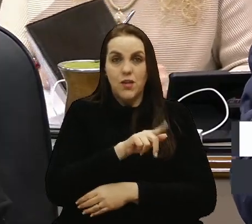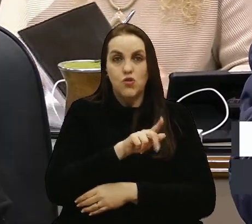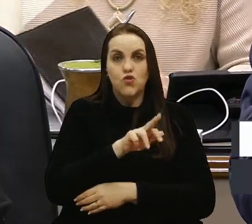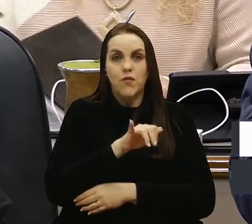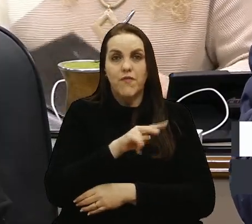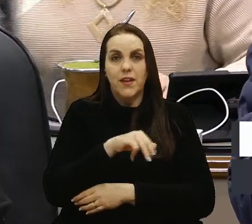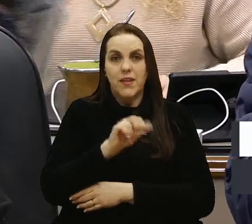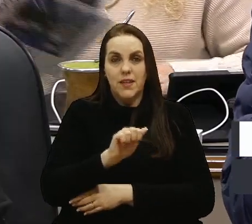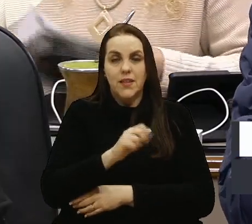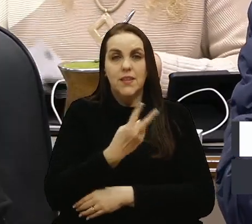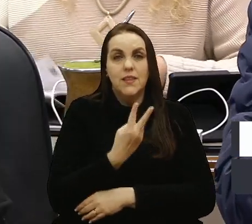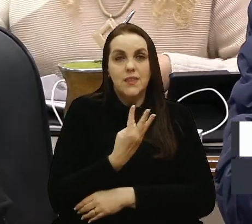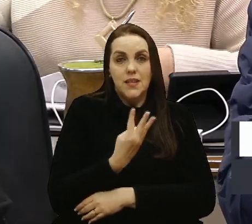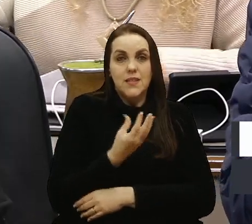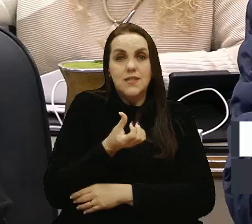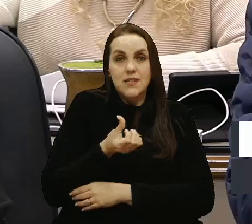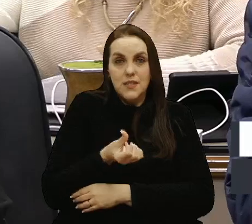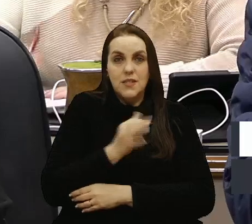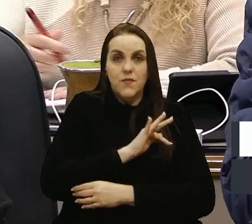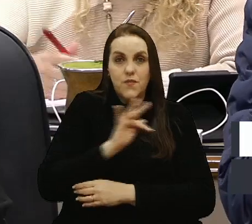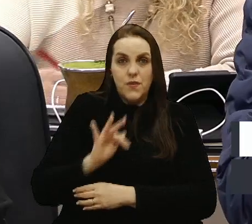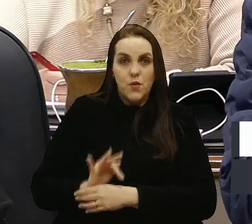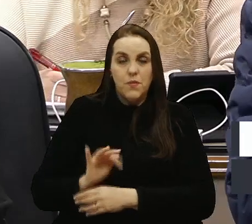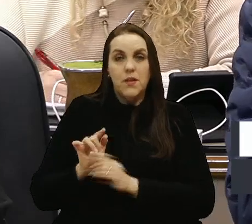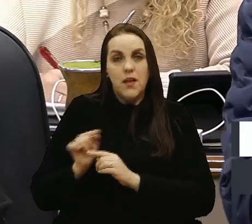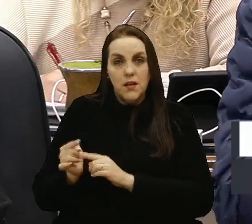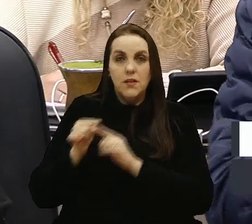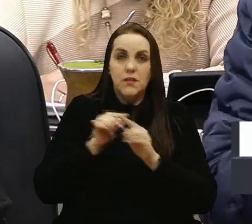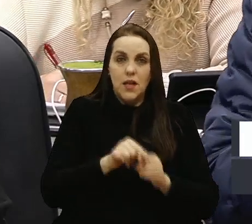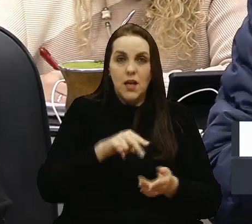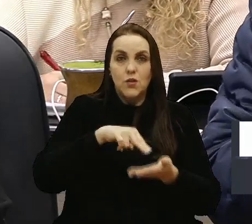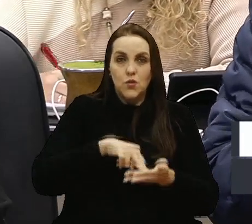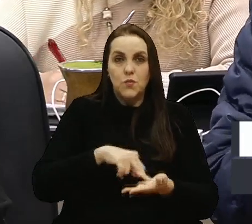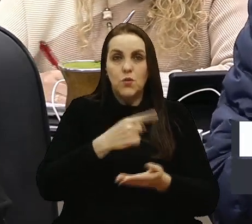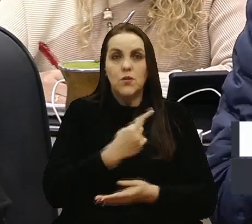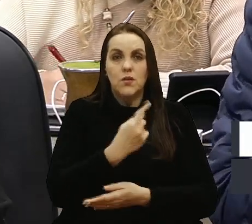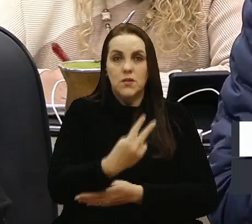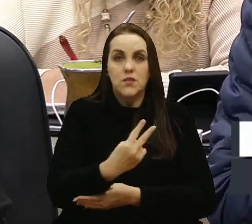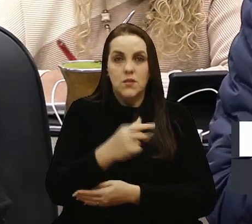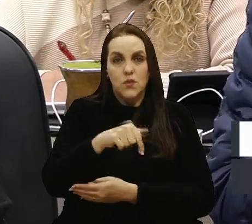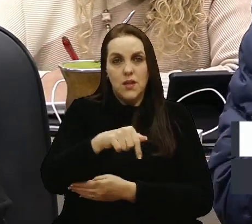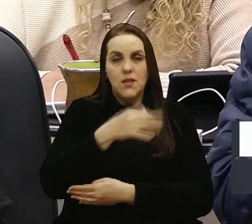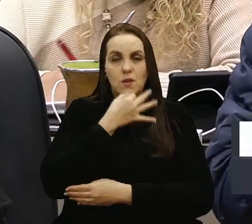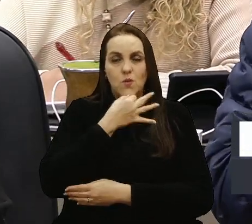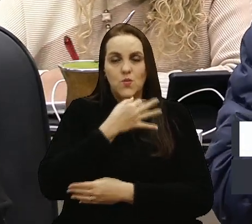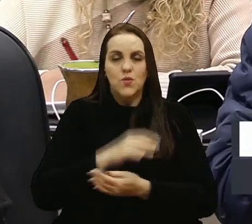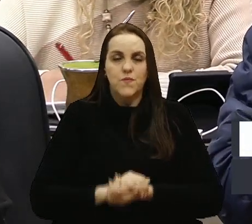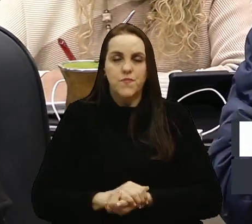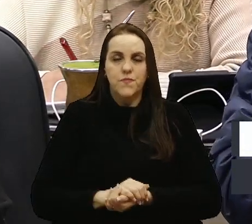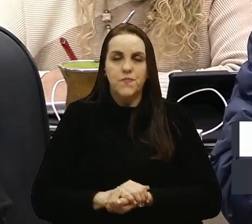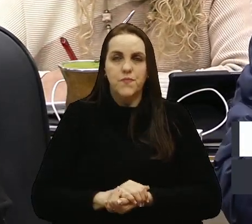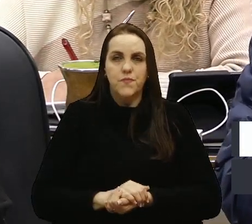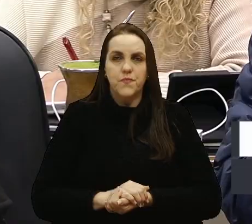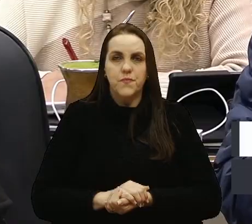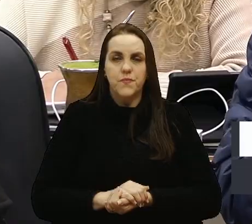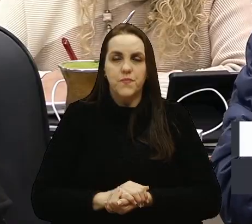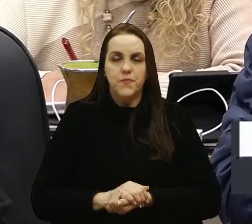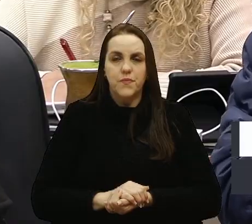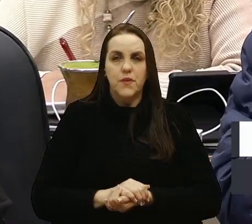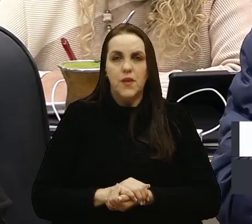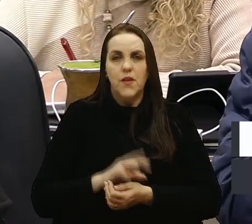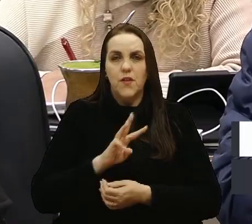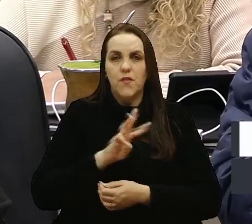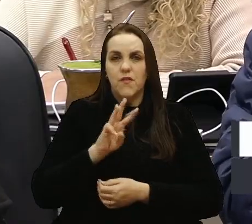do 36º Batalhão Farroupilha e assume o 12º Batalhão aqui em Caxias do Sul, o Coronel Wagner, Tenente